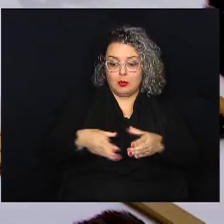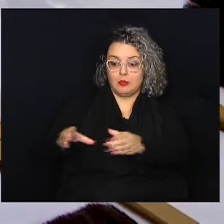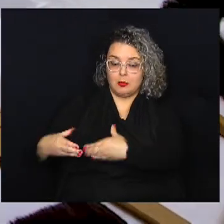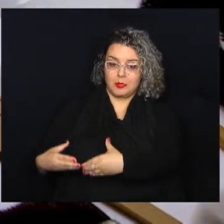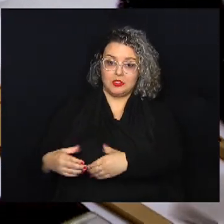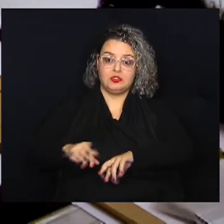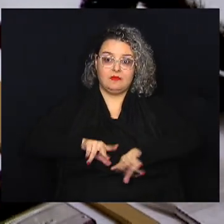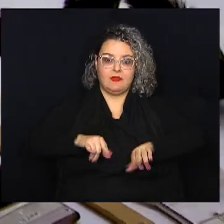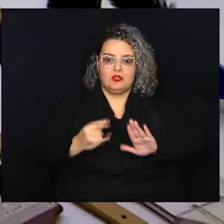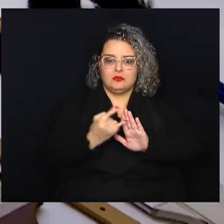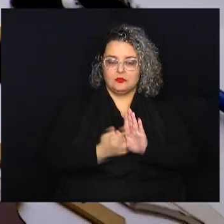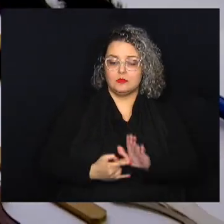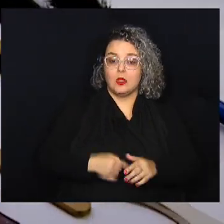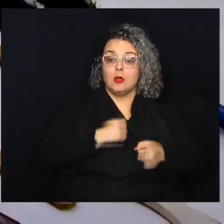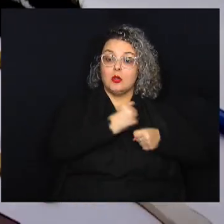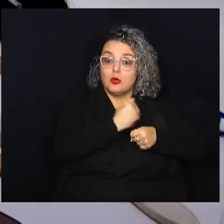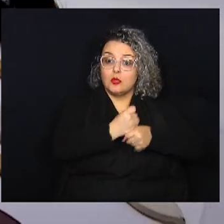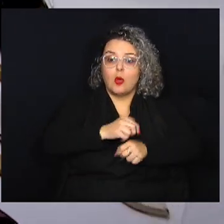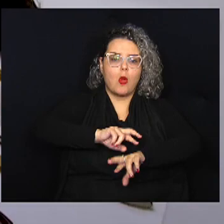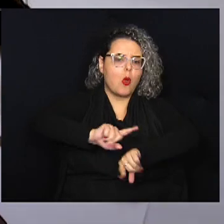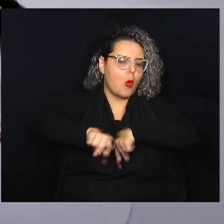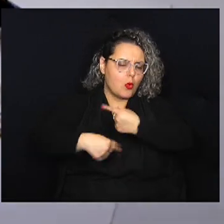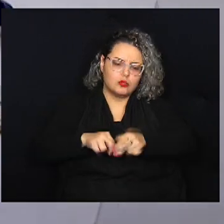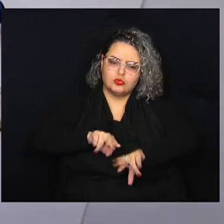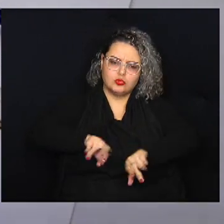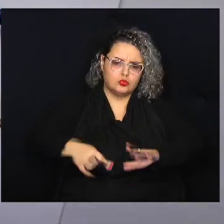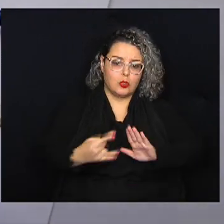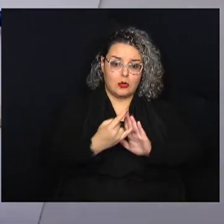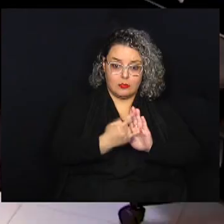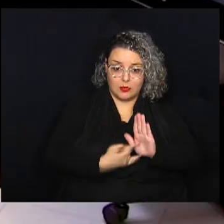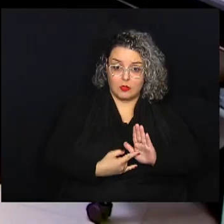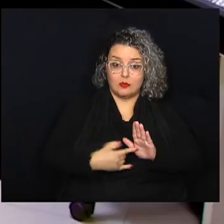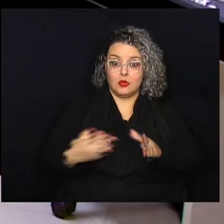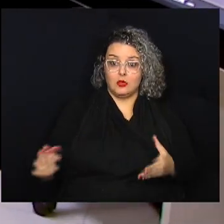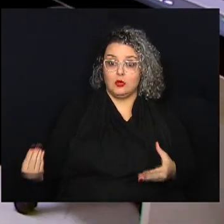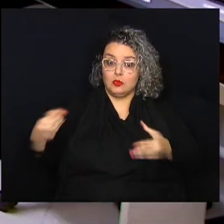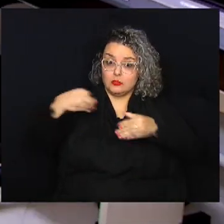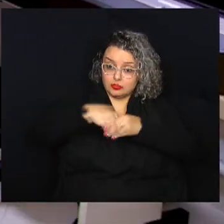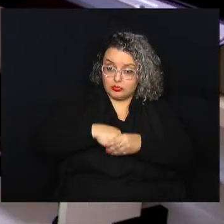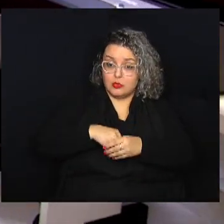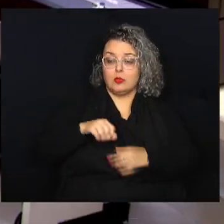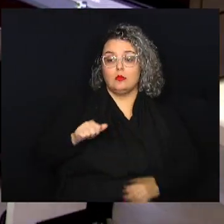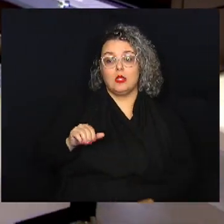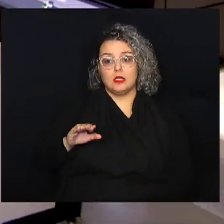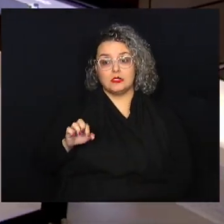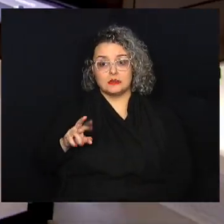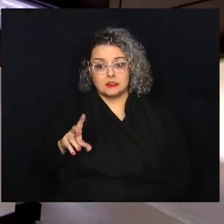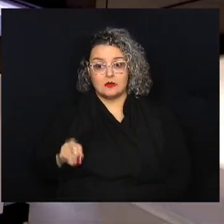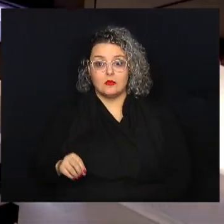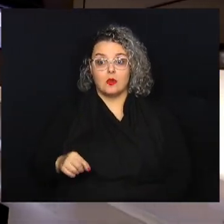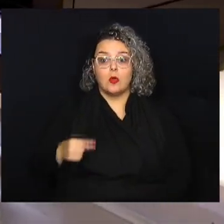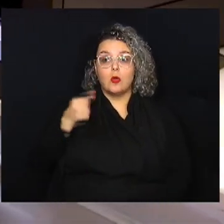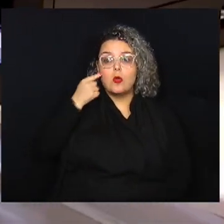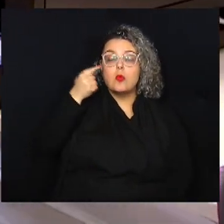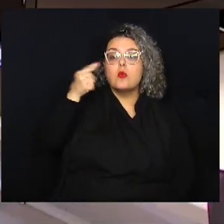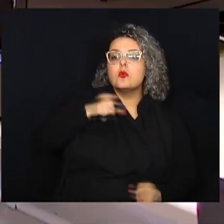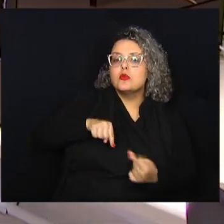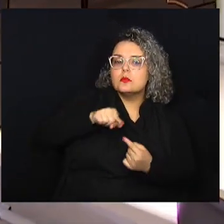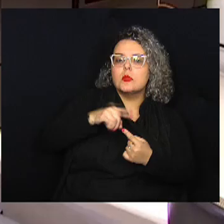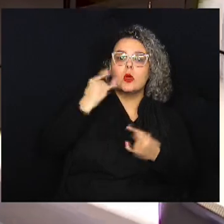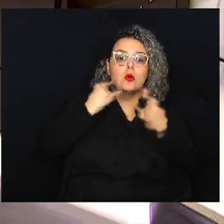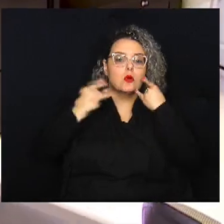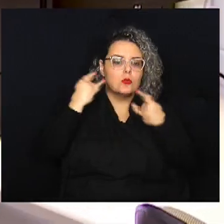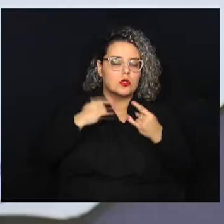anos, dezenas de outros conjuntos documentais foram incorporados ao acervo com o intuito de atender a interesses